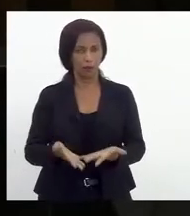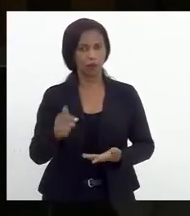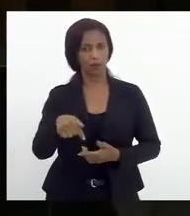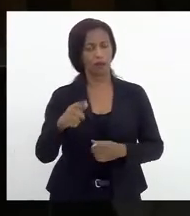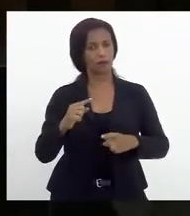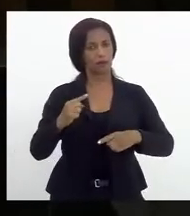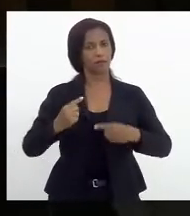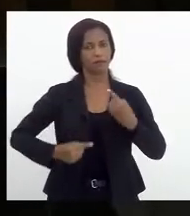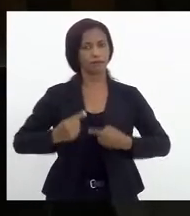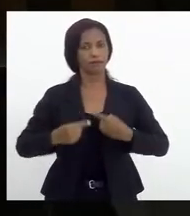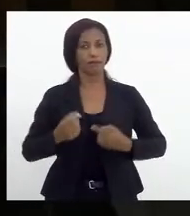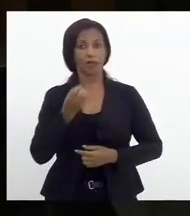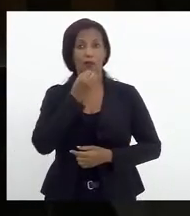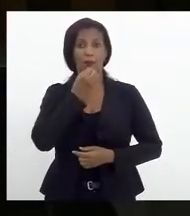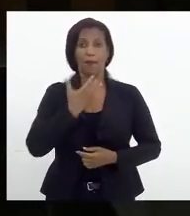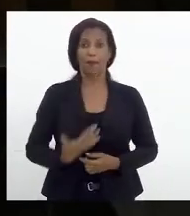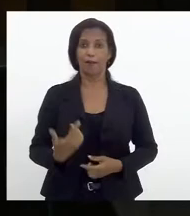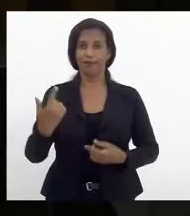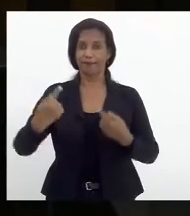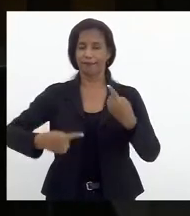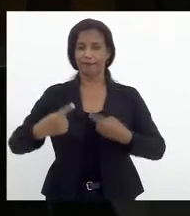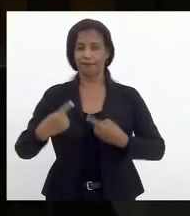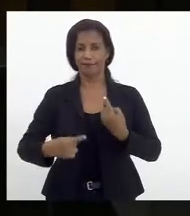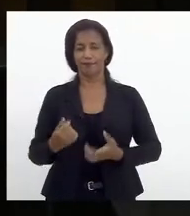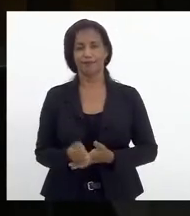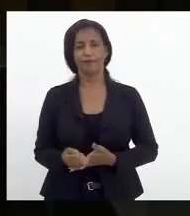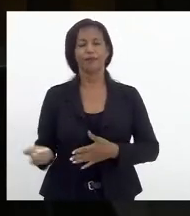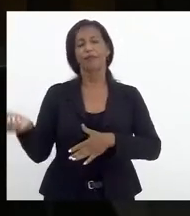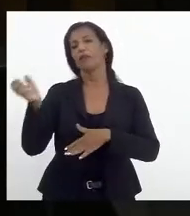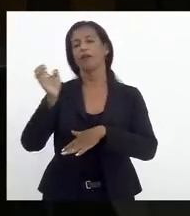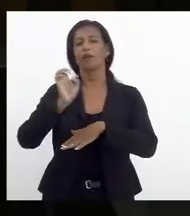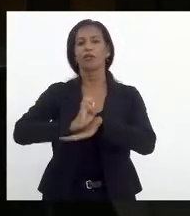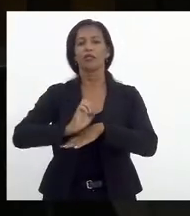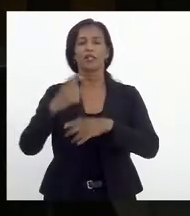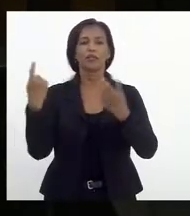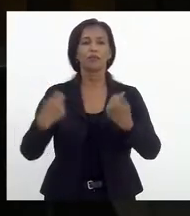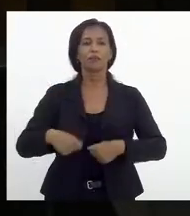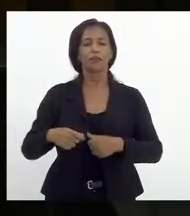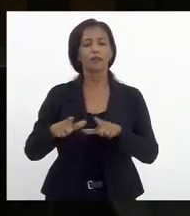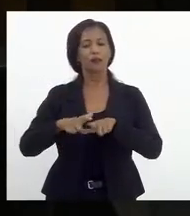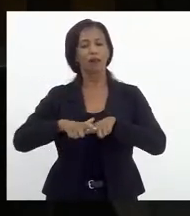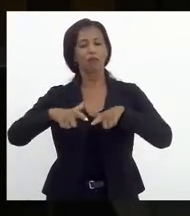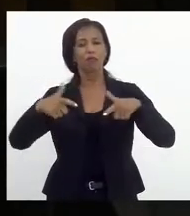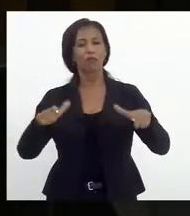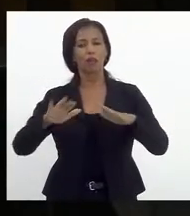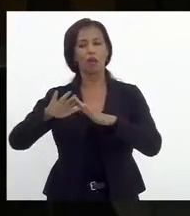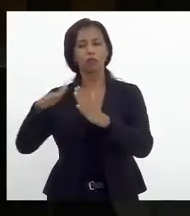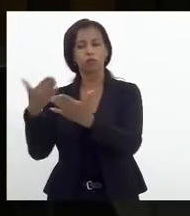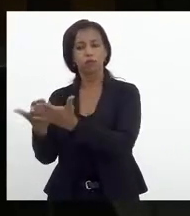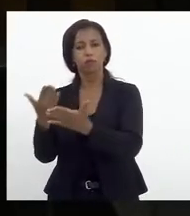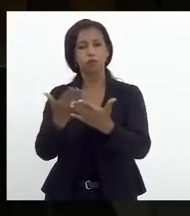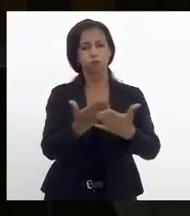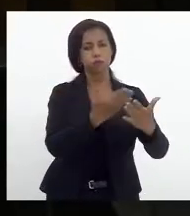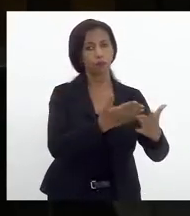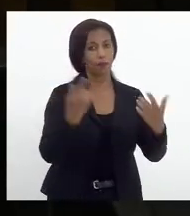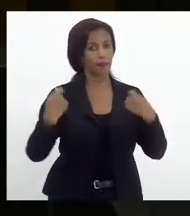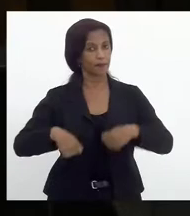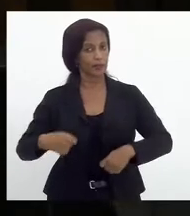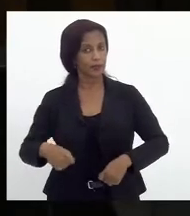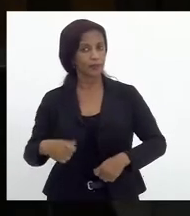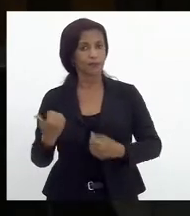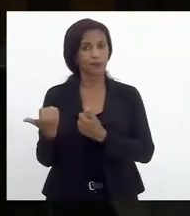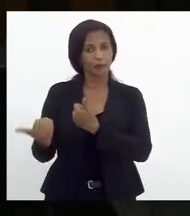um debate que é o bom debate. O Estado precisa aumentar suas unidades, necessita.